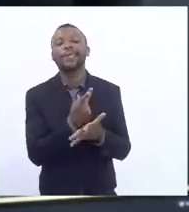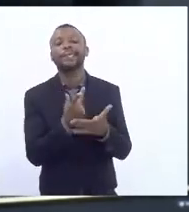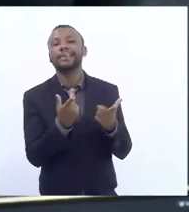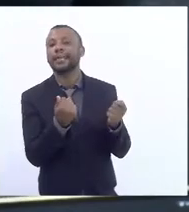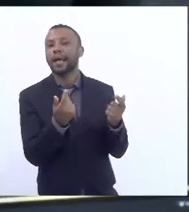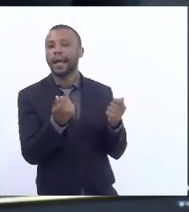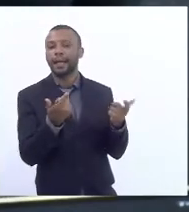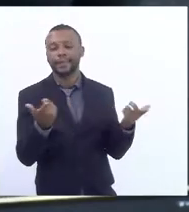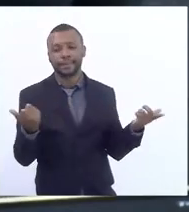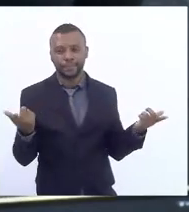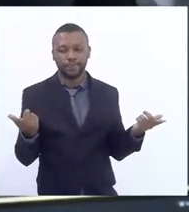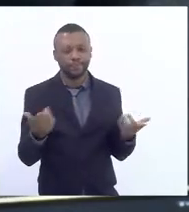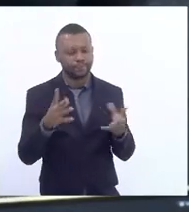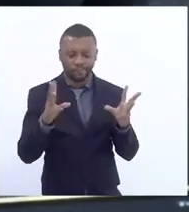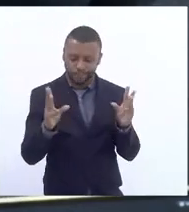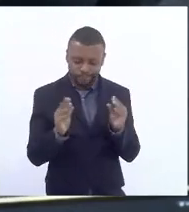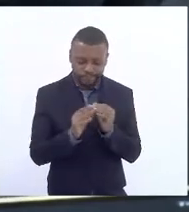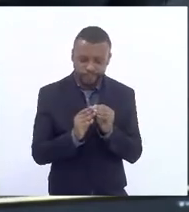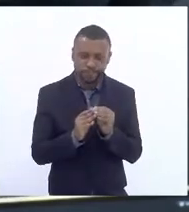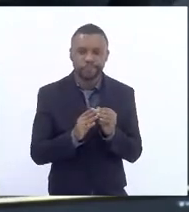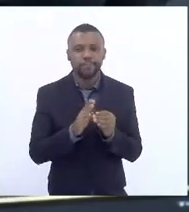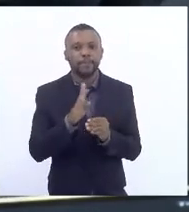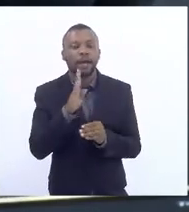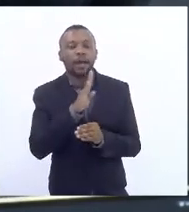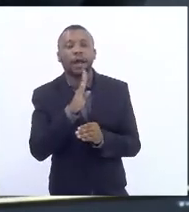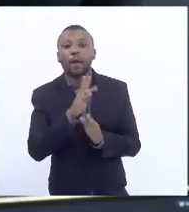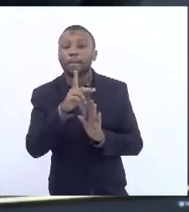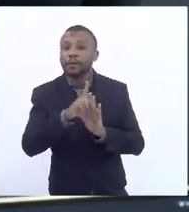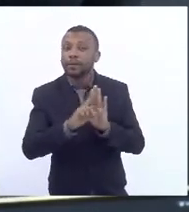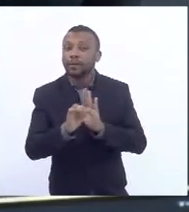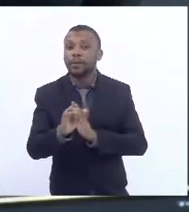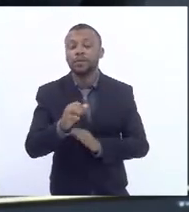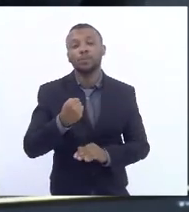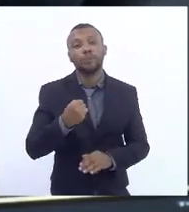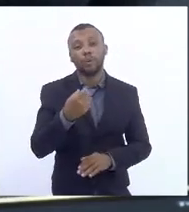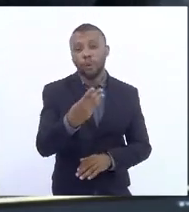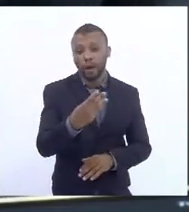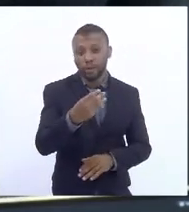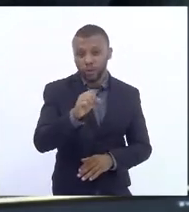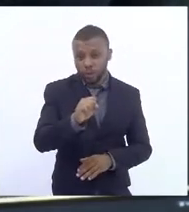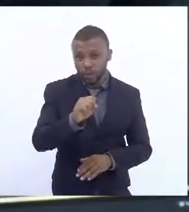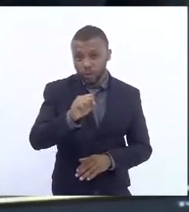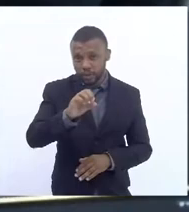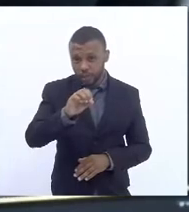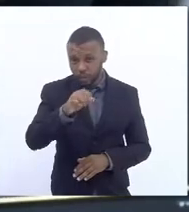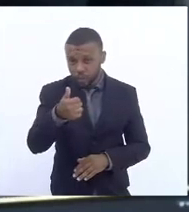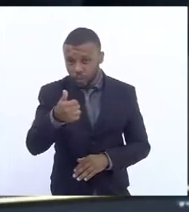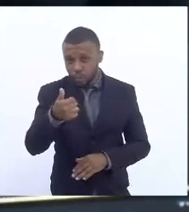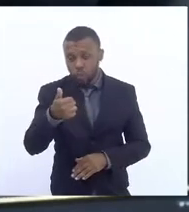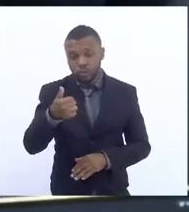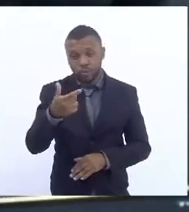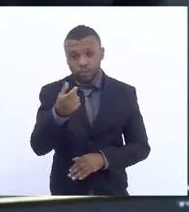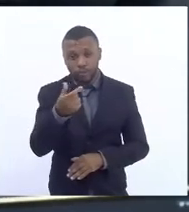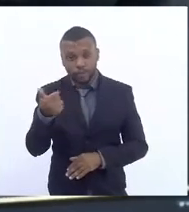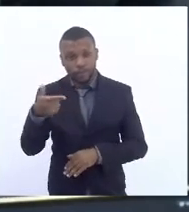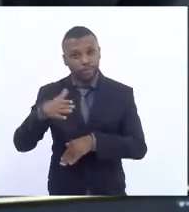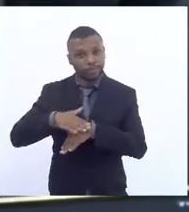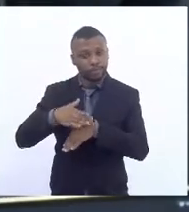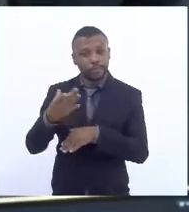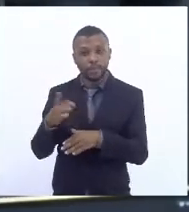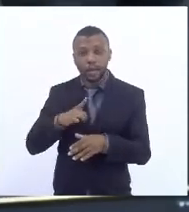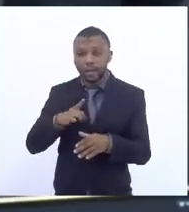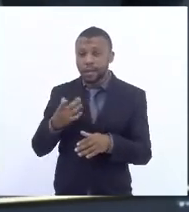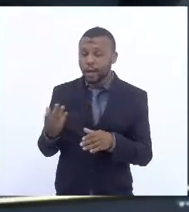presidente, trazendo aqui, bem brevemente, o projeto de lei número 4801/2021, que é de minha autoria, que dispõe sobre a inclusão